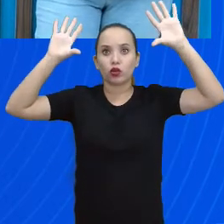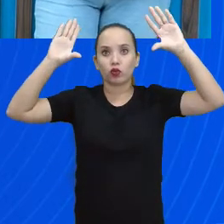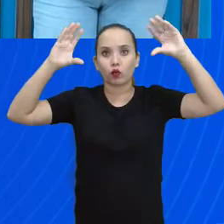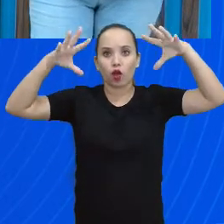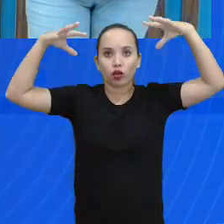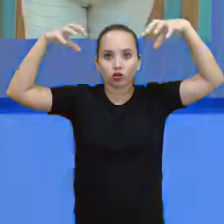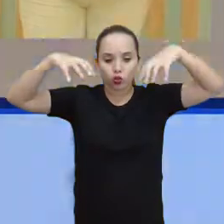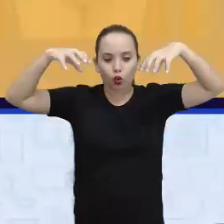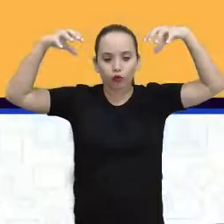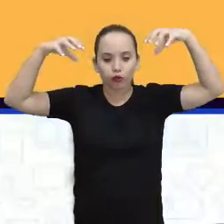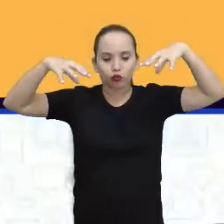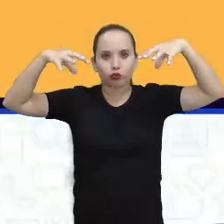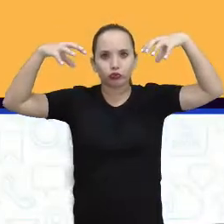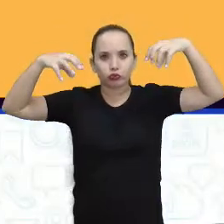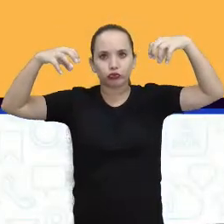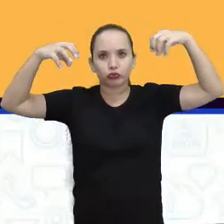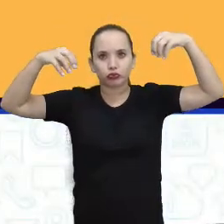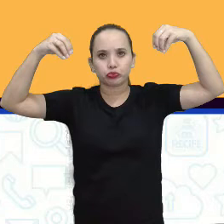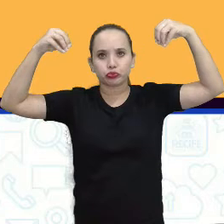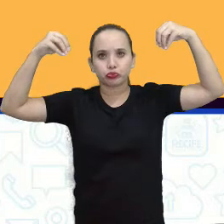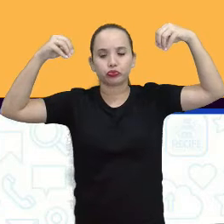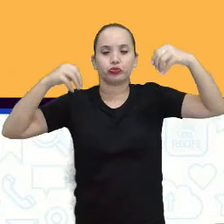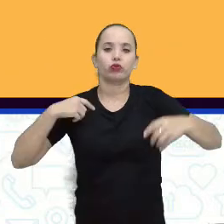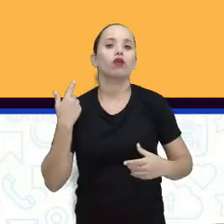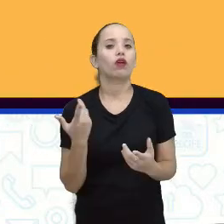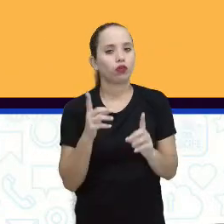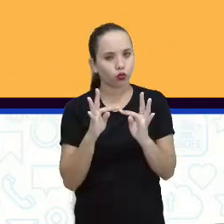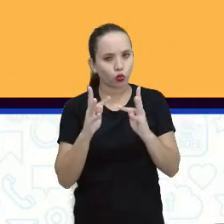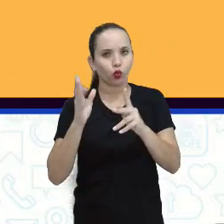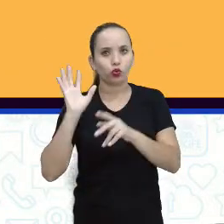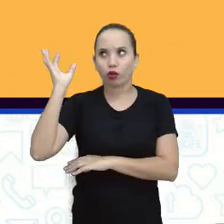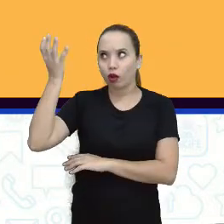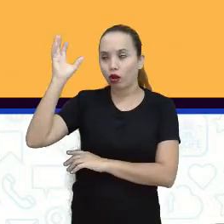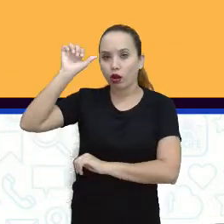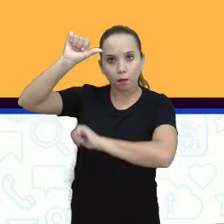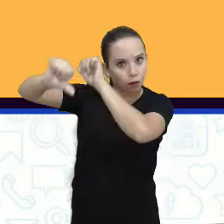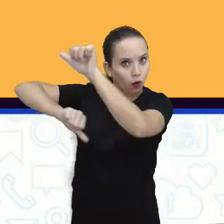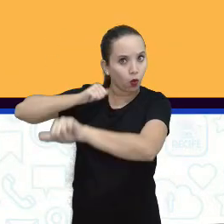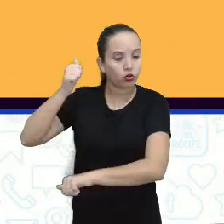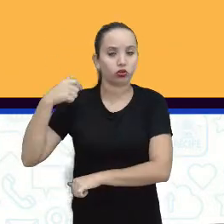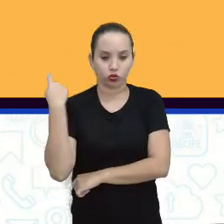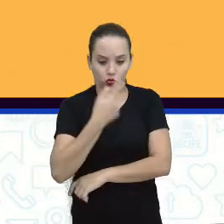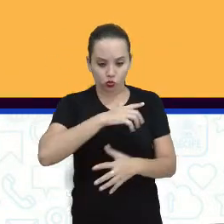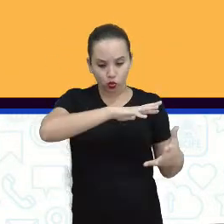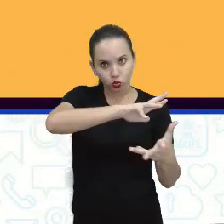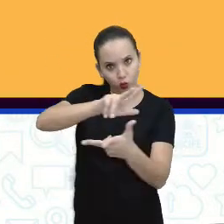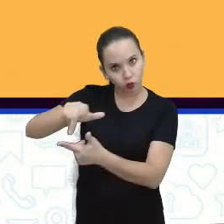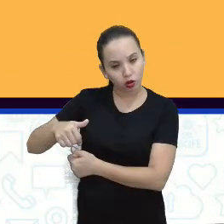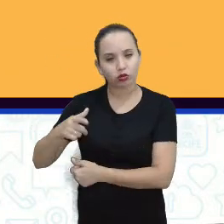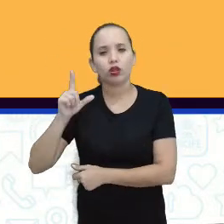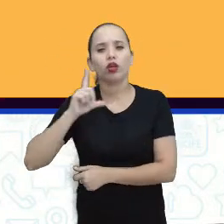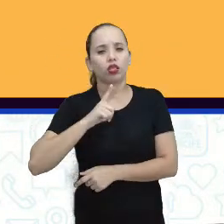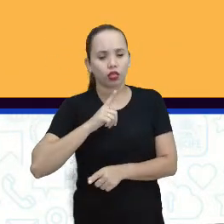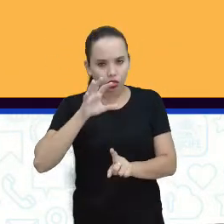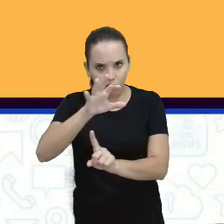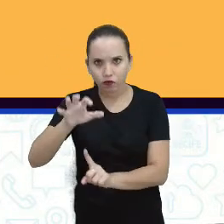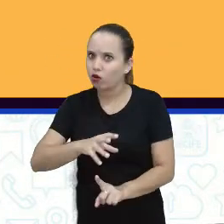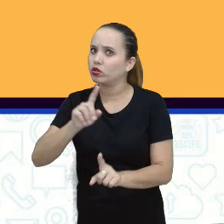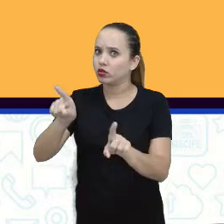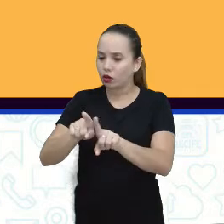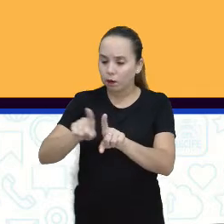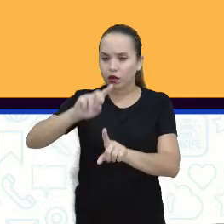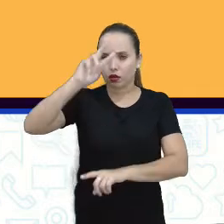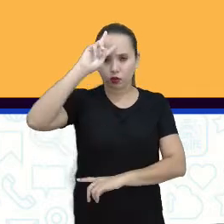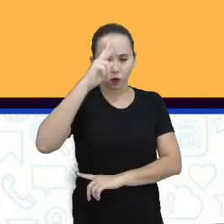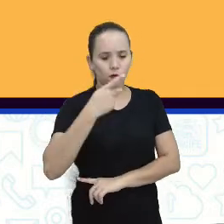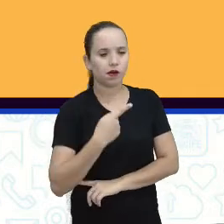essa situação climática que está ocorrendo no nosso planeta, né? Essas mudanças climáticas por conta de atividades humanas. Então,